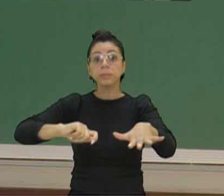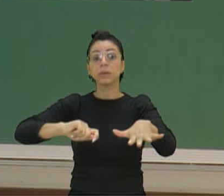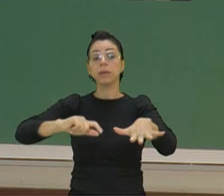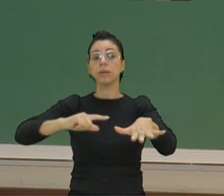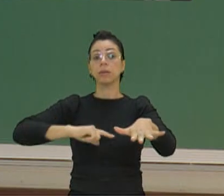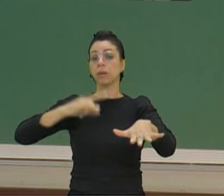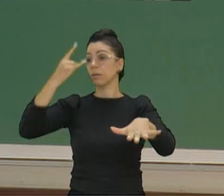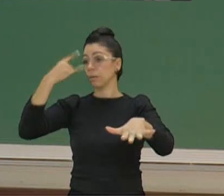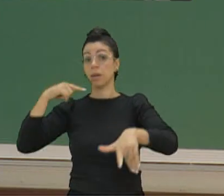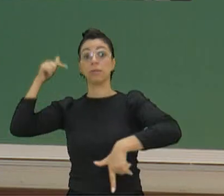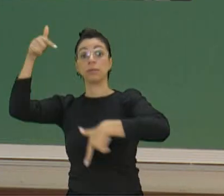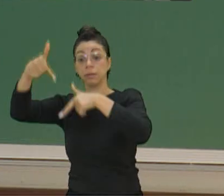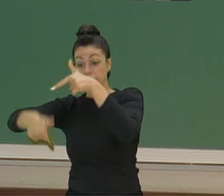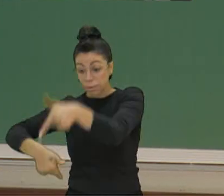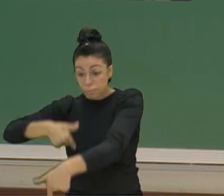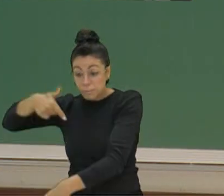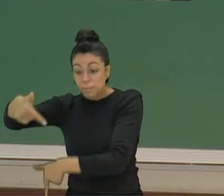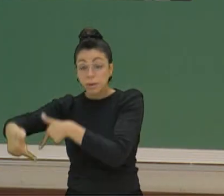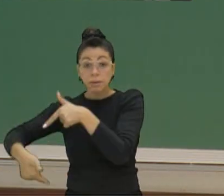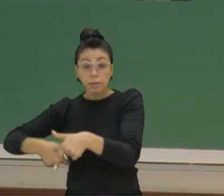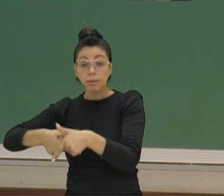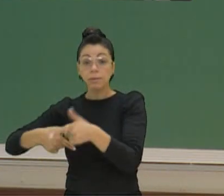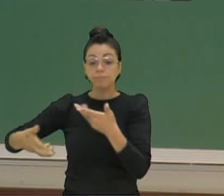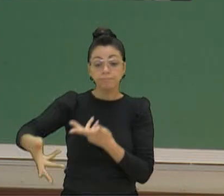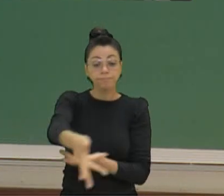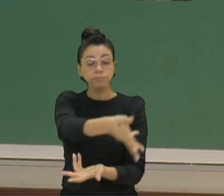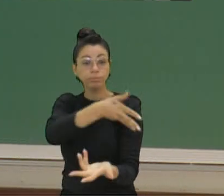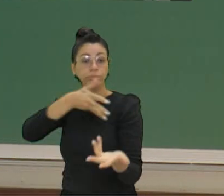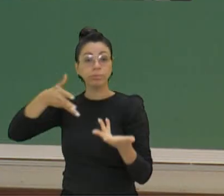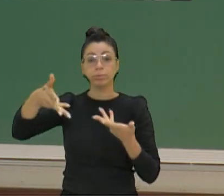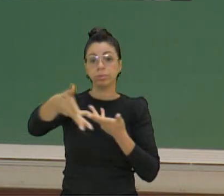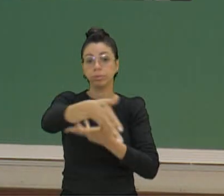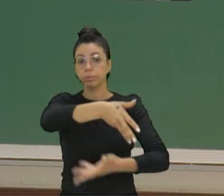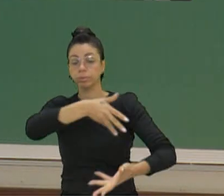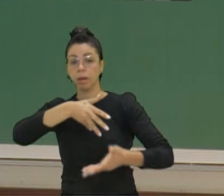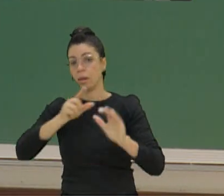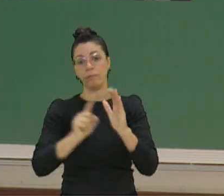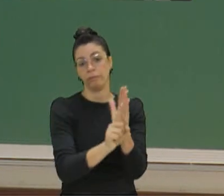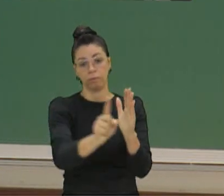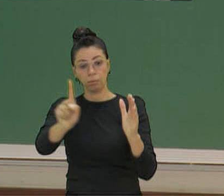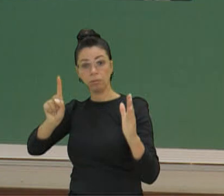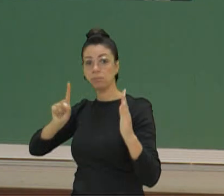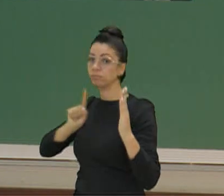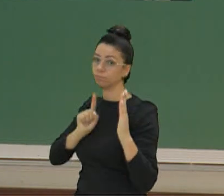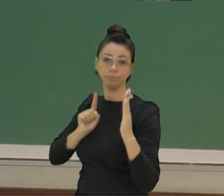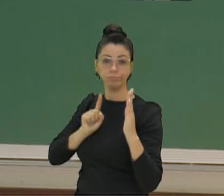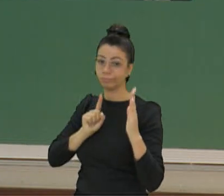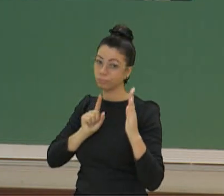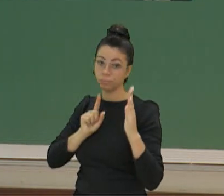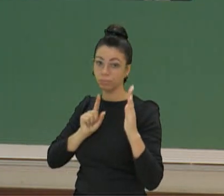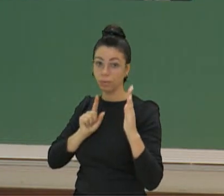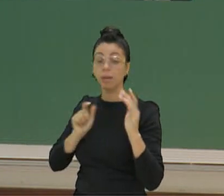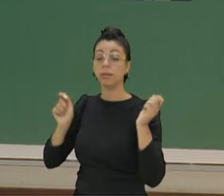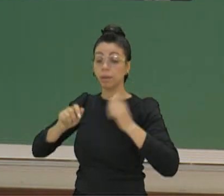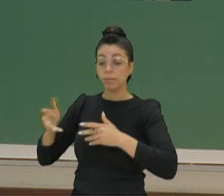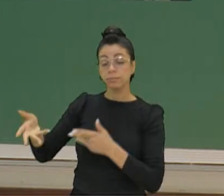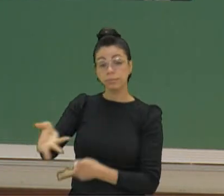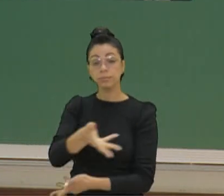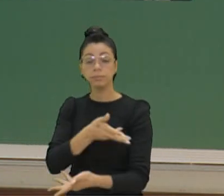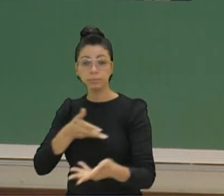Elas têm empregos, elas se relacionam, elas não ficam isoladas por causa de